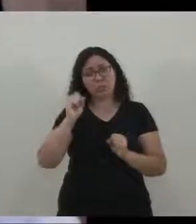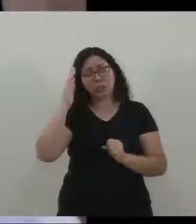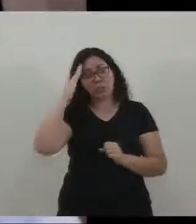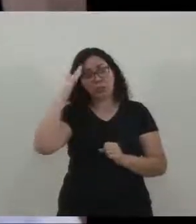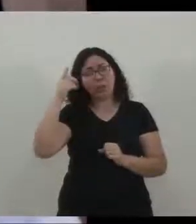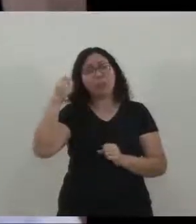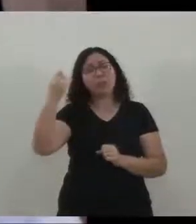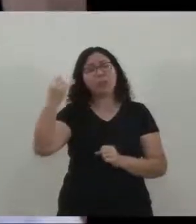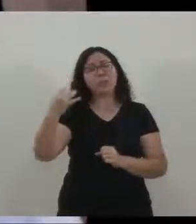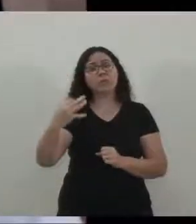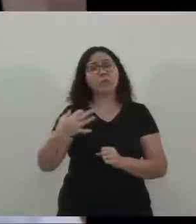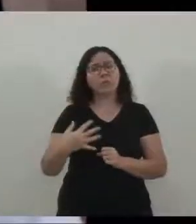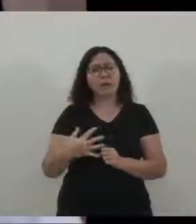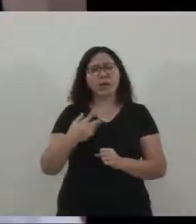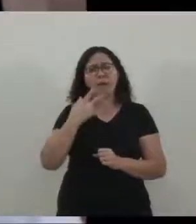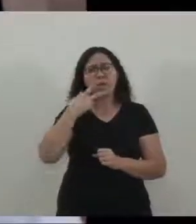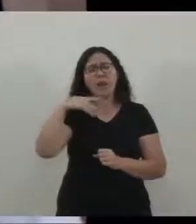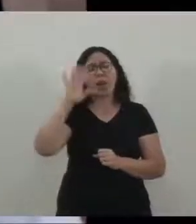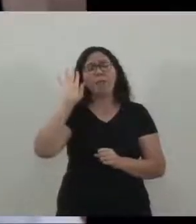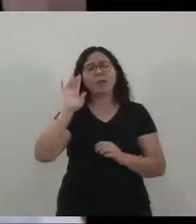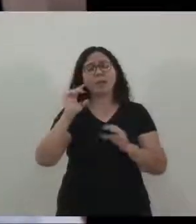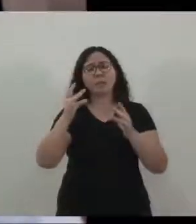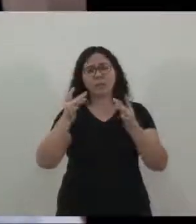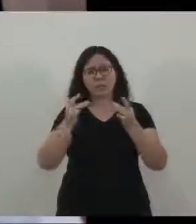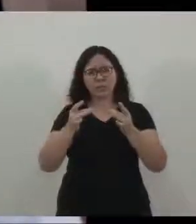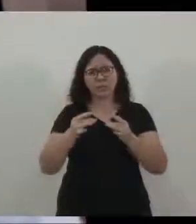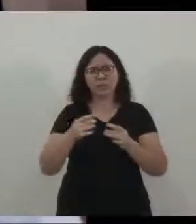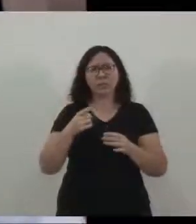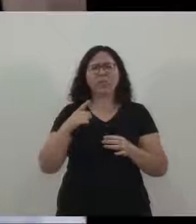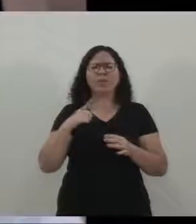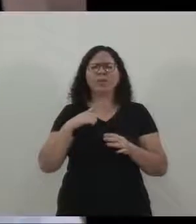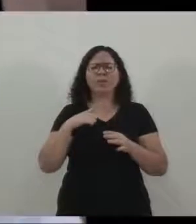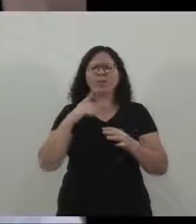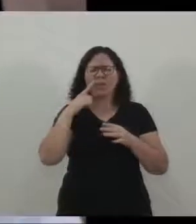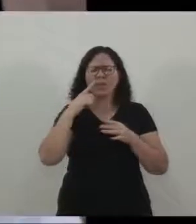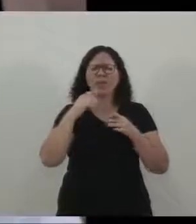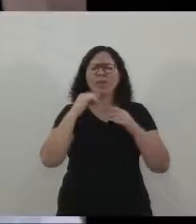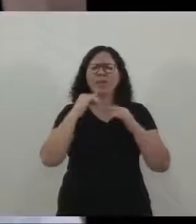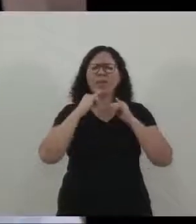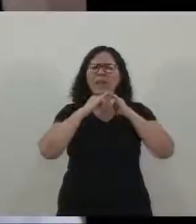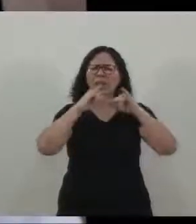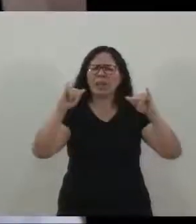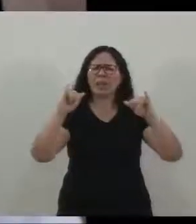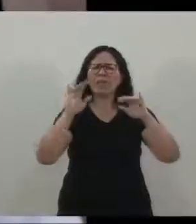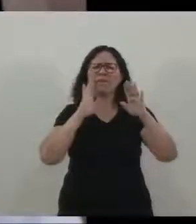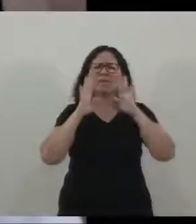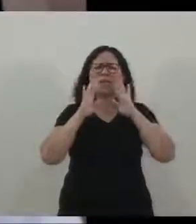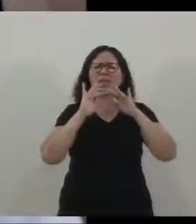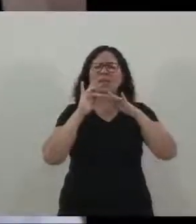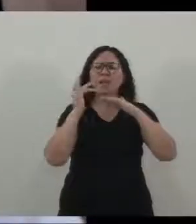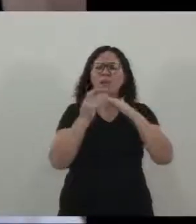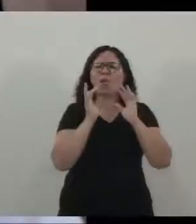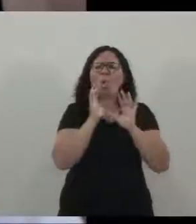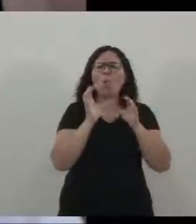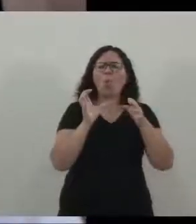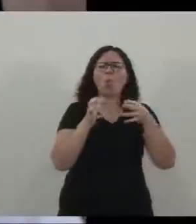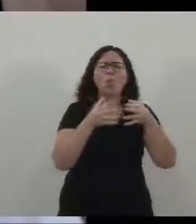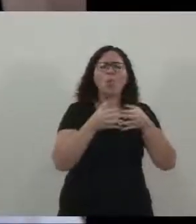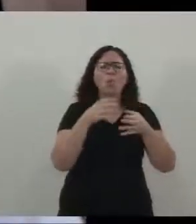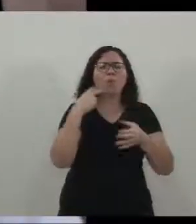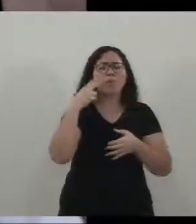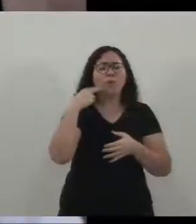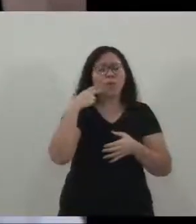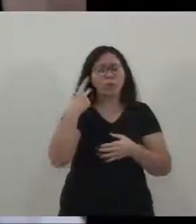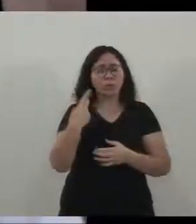poderia falar um pouco mais sobre isso, né? Circulou alguns prints de um grupo de vereadores